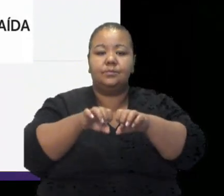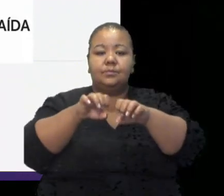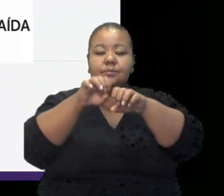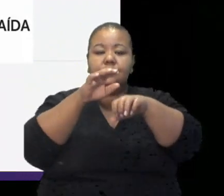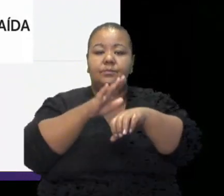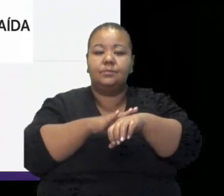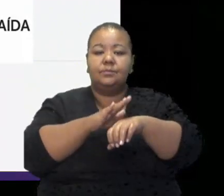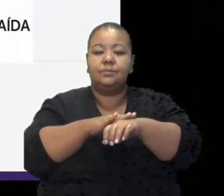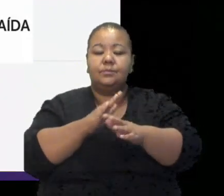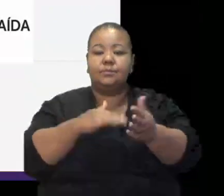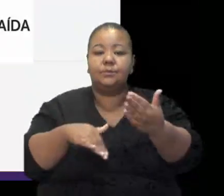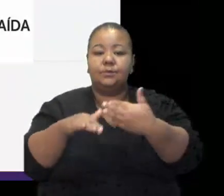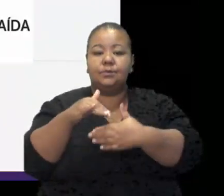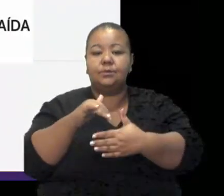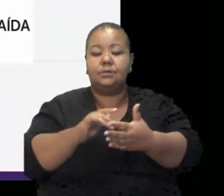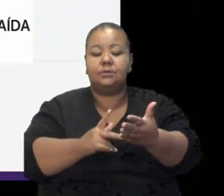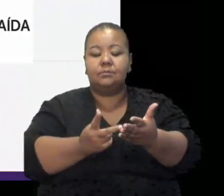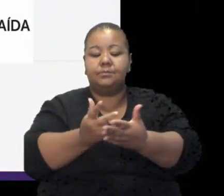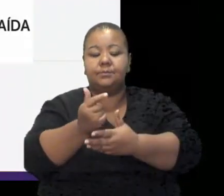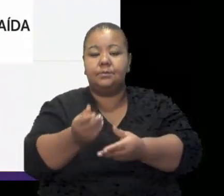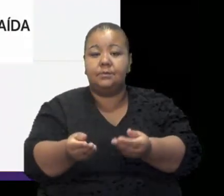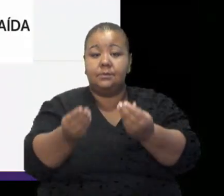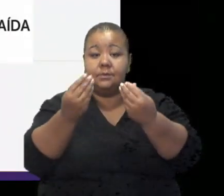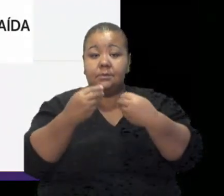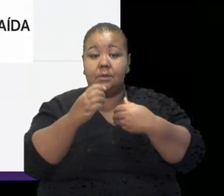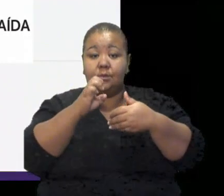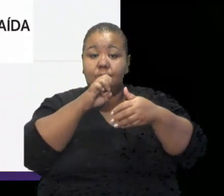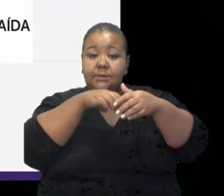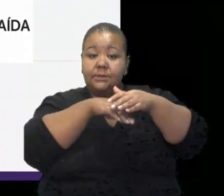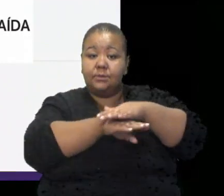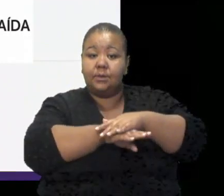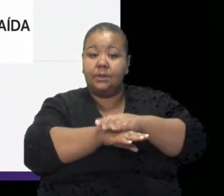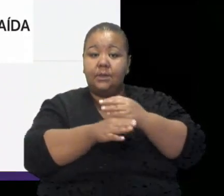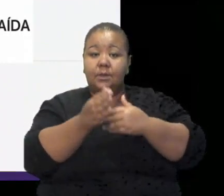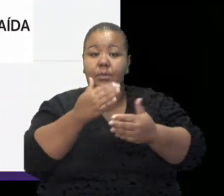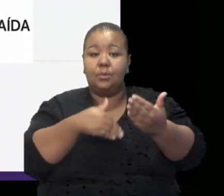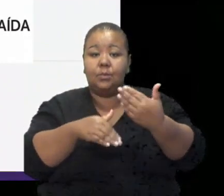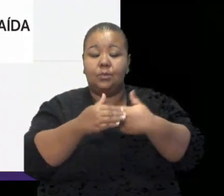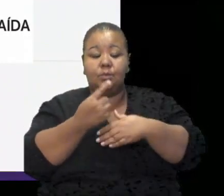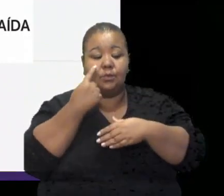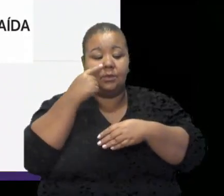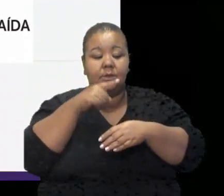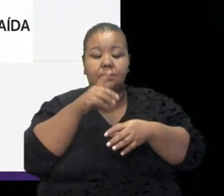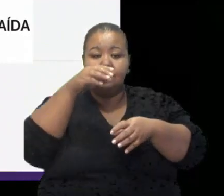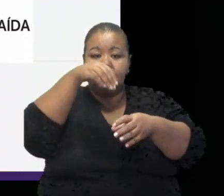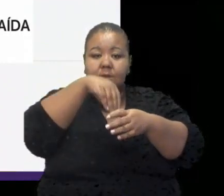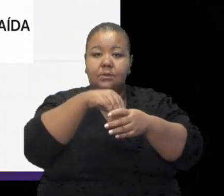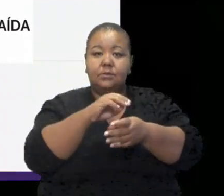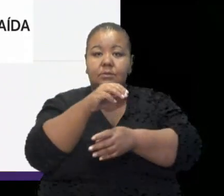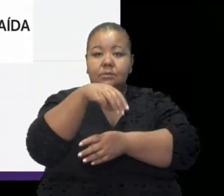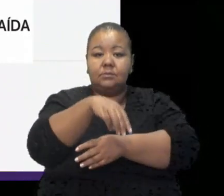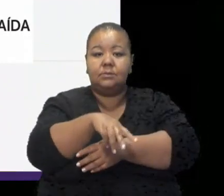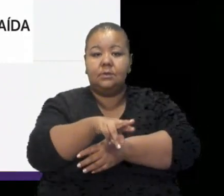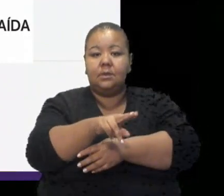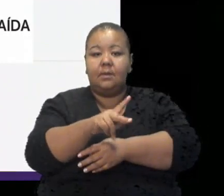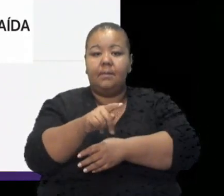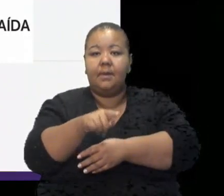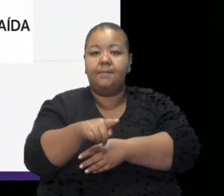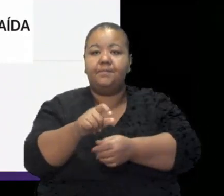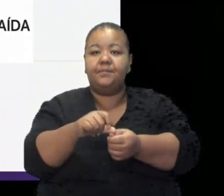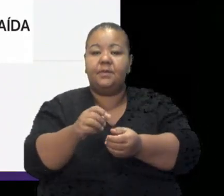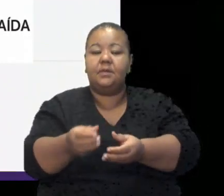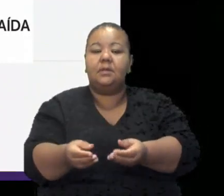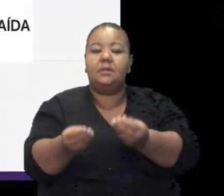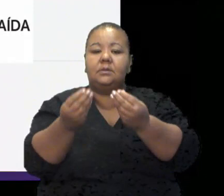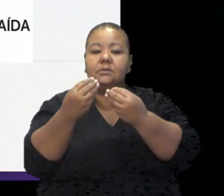todas as compras vai me gerar um estoque. Tudo isso, eu alimento dentro do sistema de MRP e aí ele vai